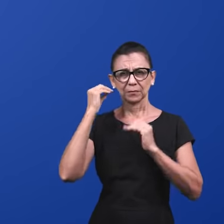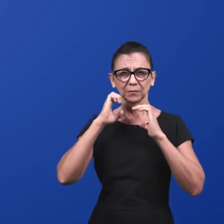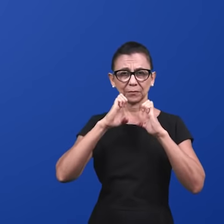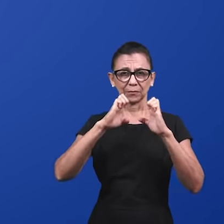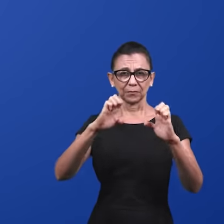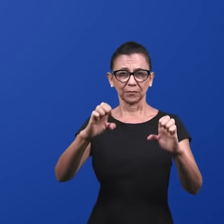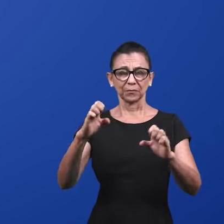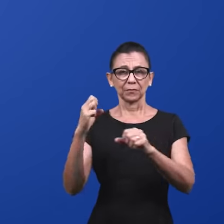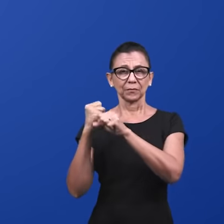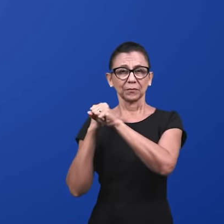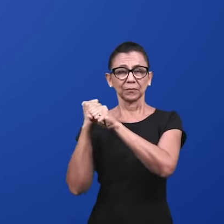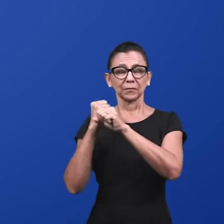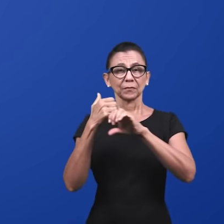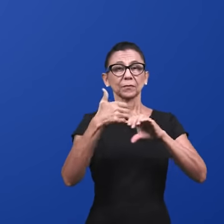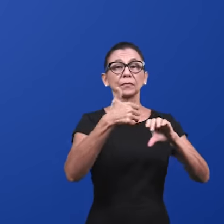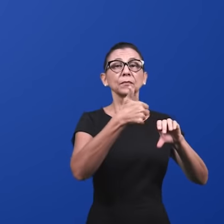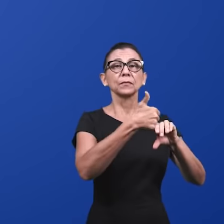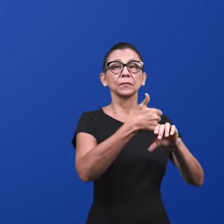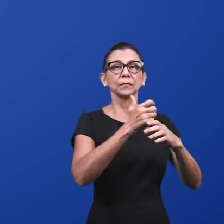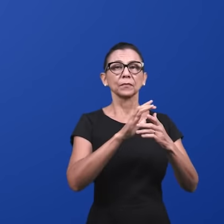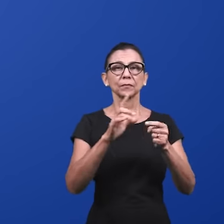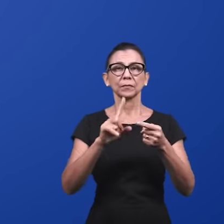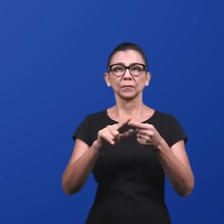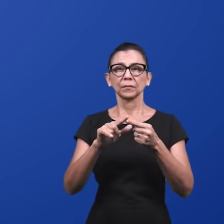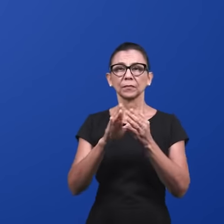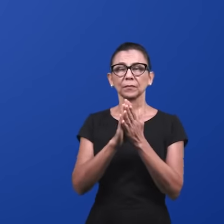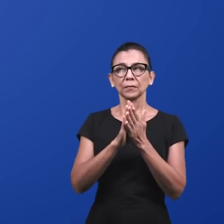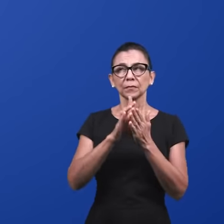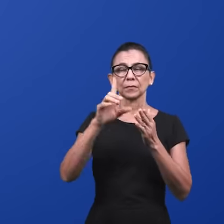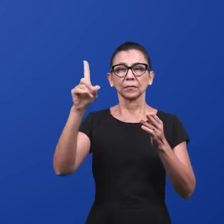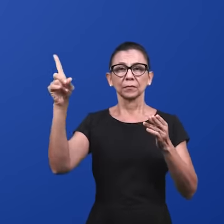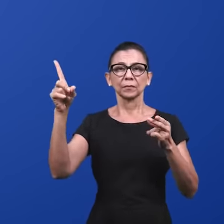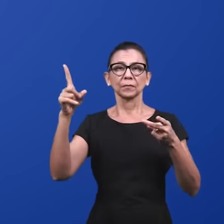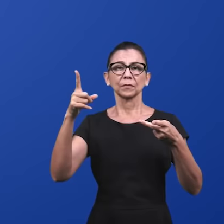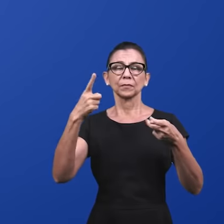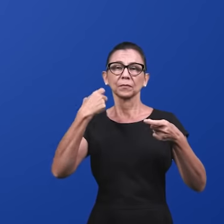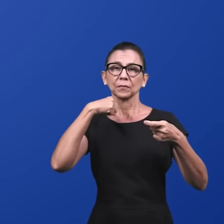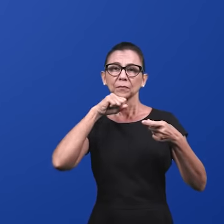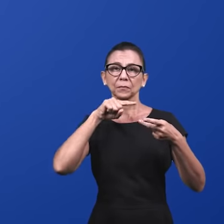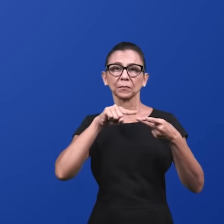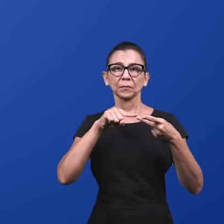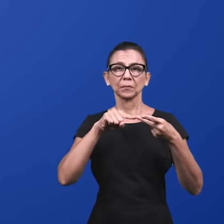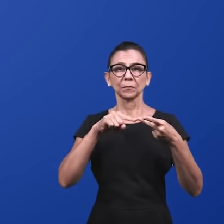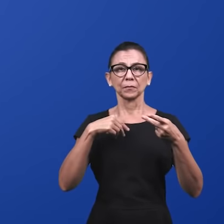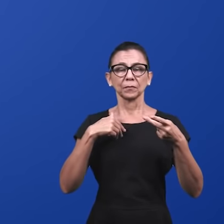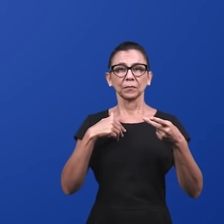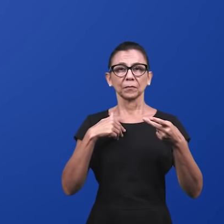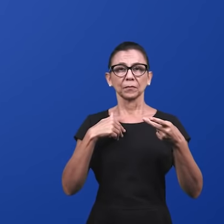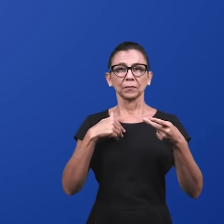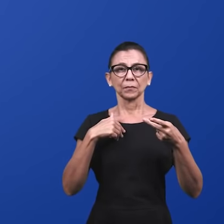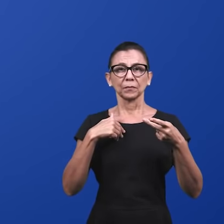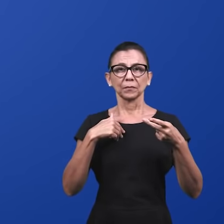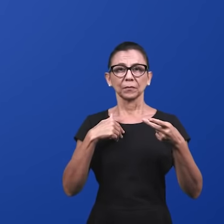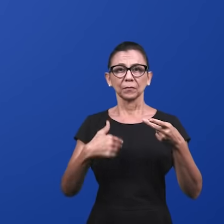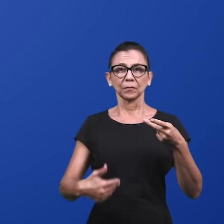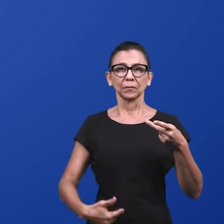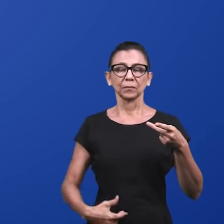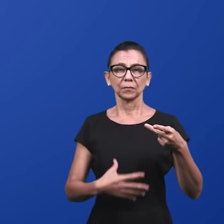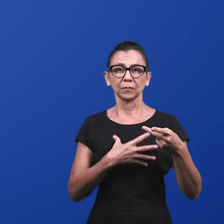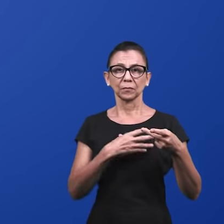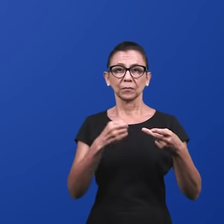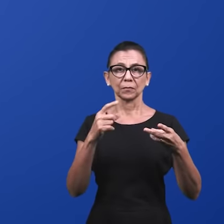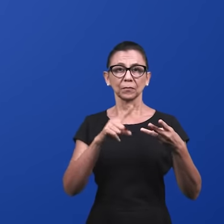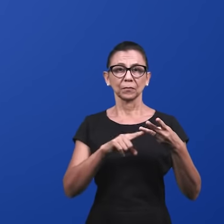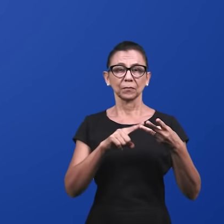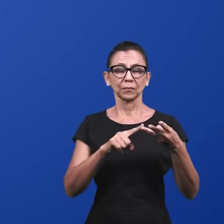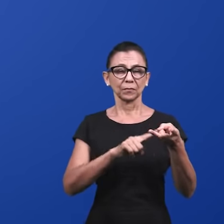anos pelo cristianismo são a palavra, que fala do Pai, o corpo, que fala do Filho, e o sangue,